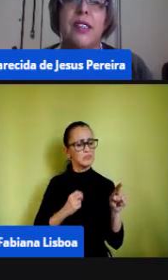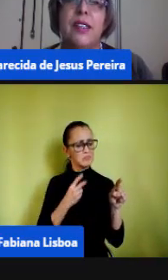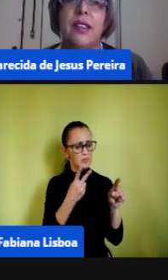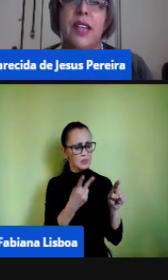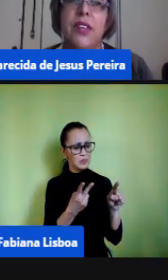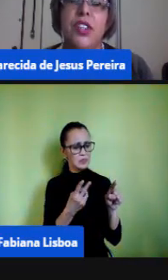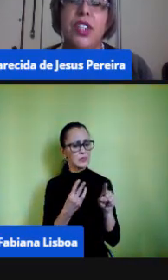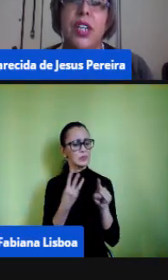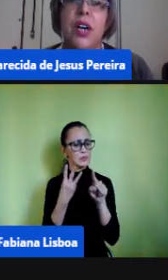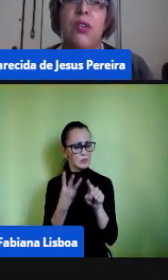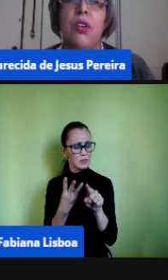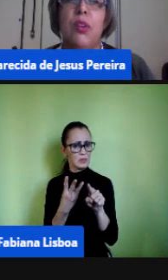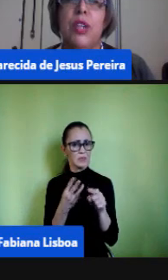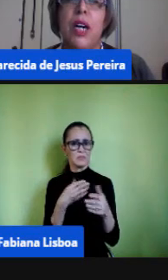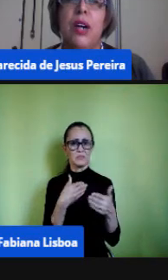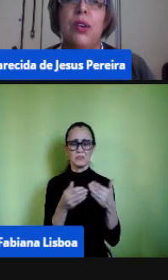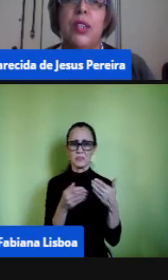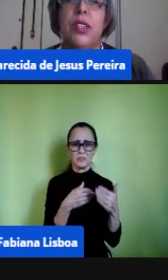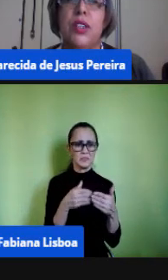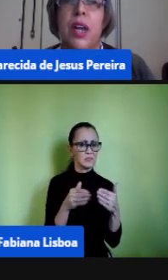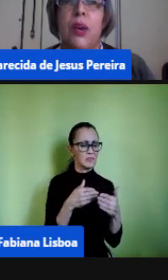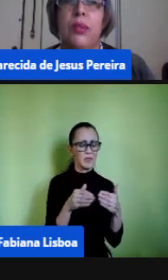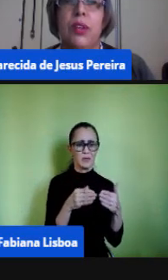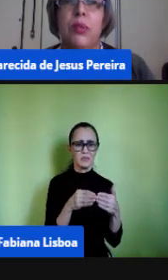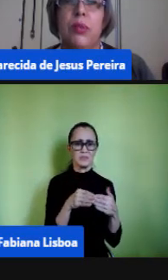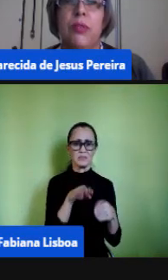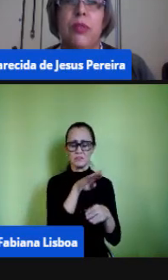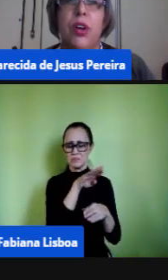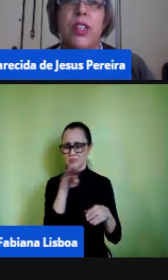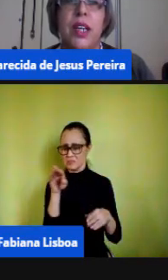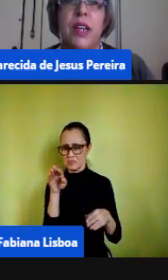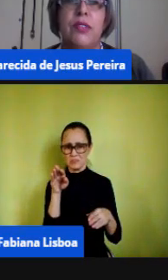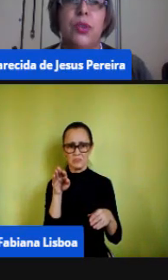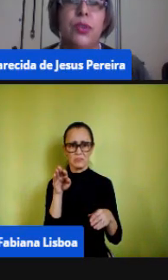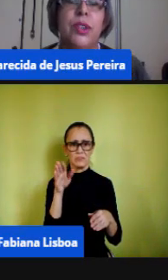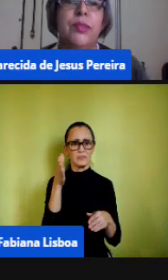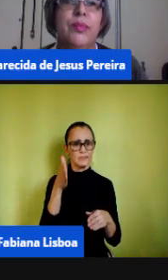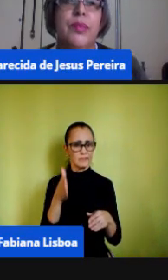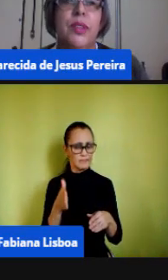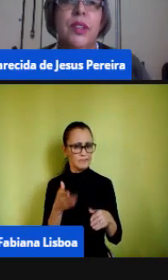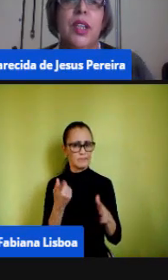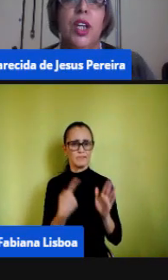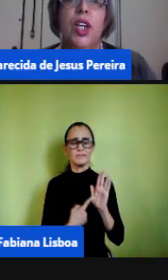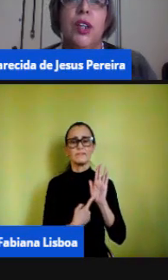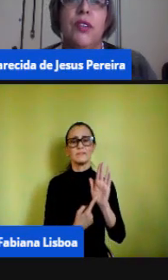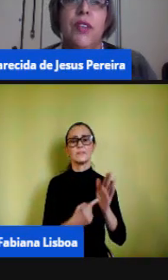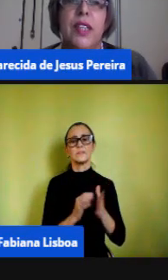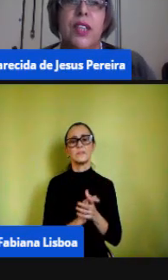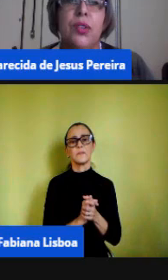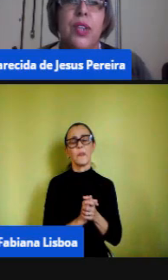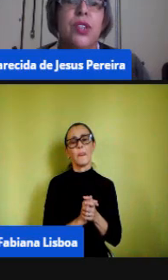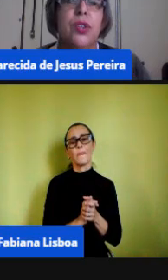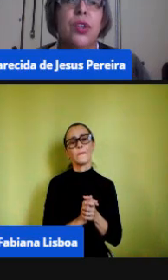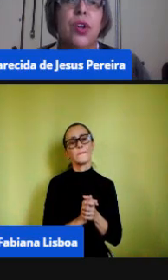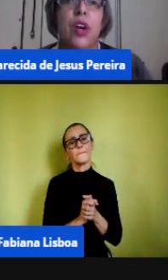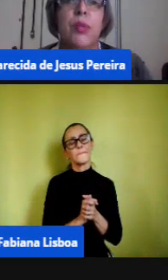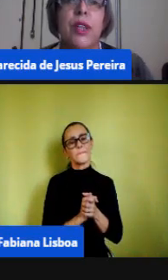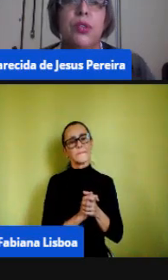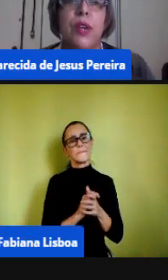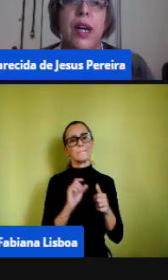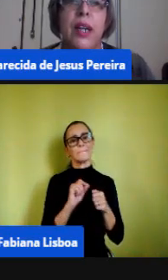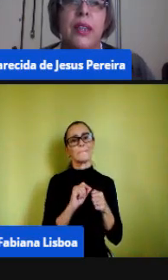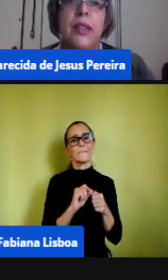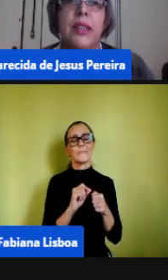faz na vertical como na horizontal, como mostra a figura. Fazendo isso,